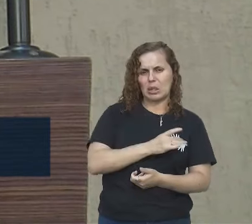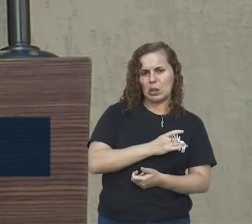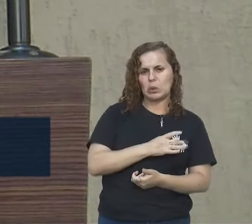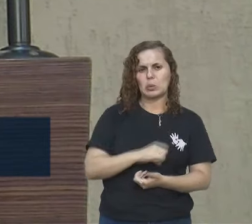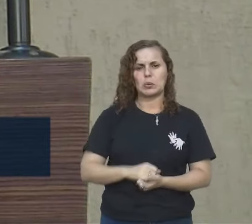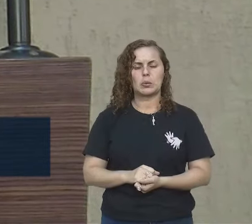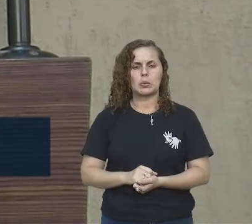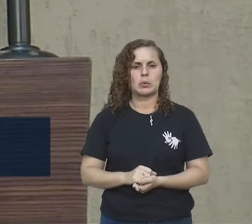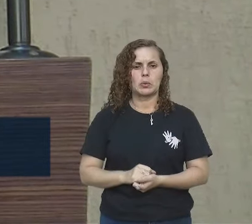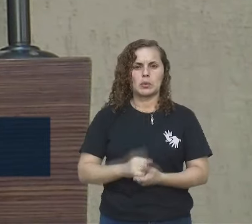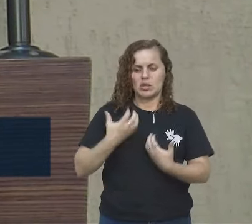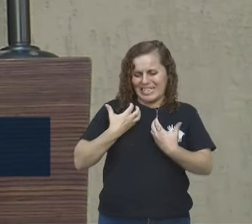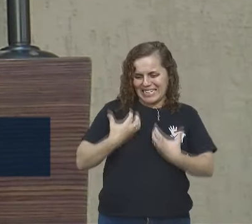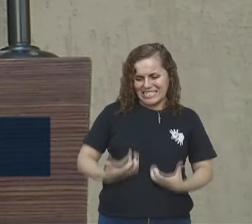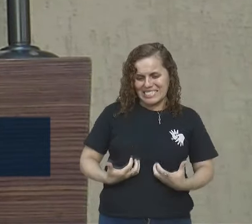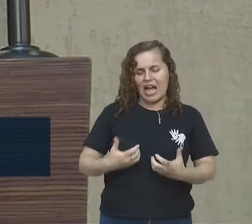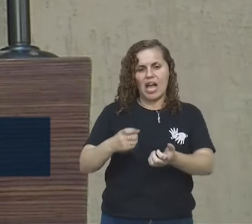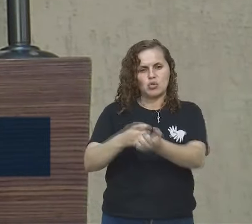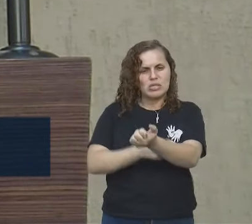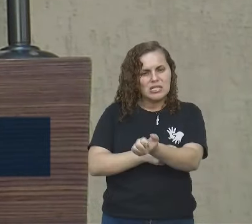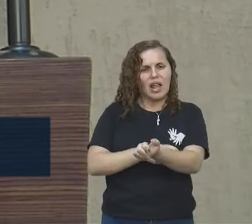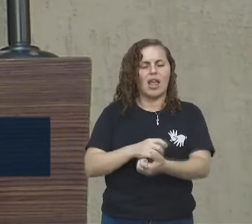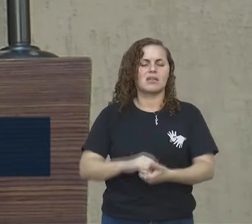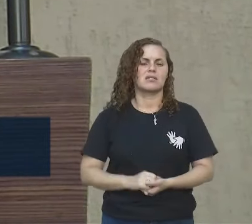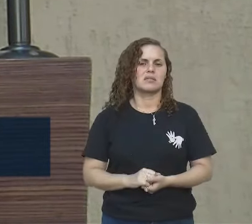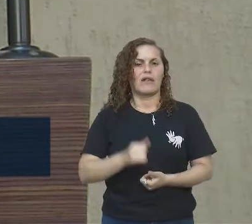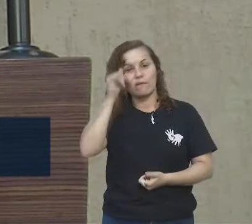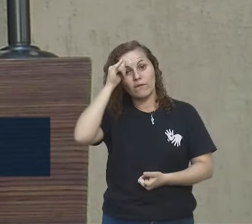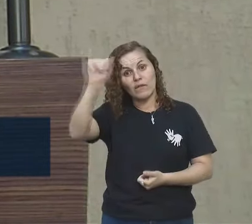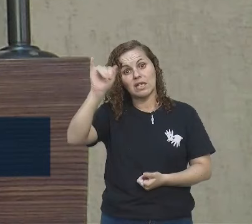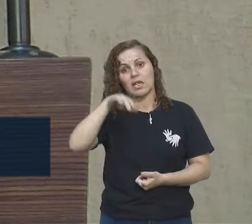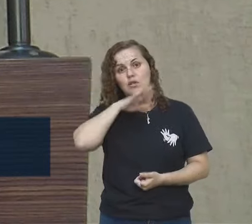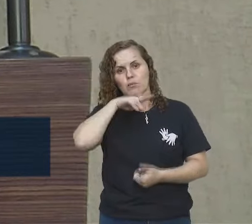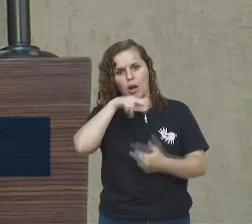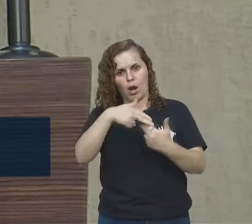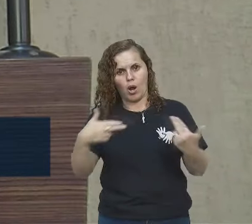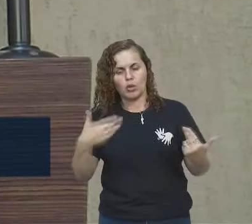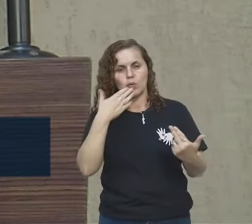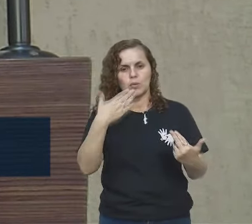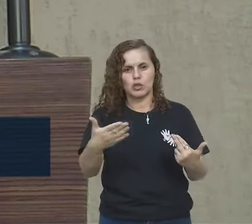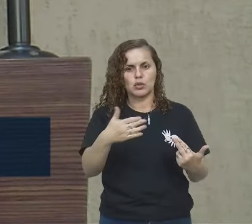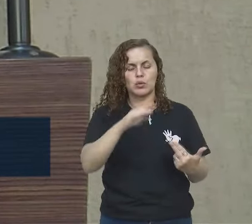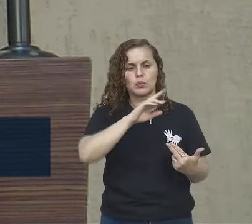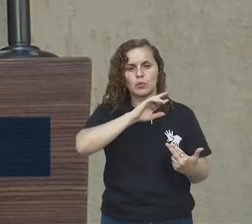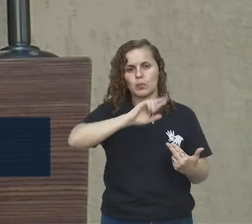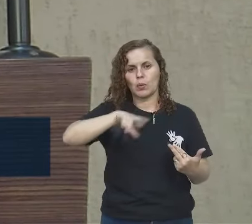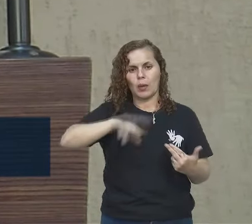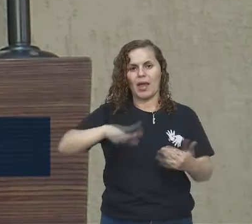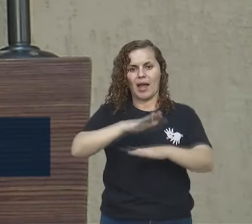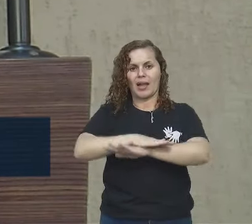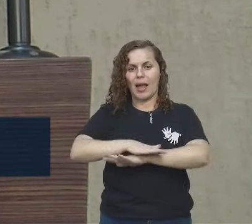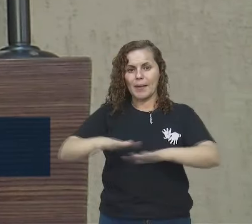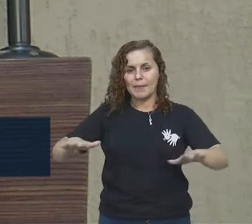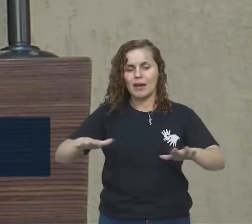representação ao Ministério Público para que seja analisado o caso o que eu solicitei Não era nem o fim do leilão o que eu solicitei é que